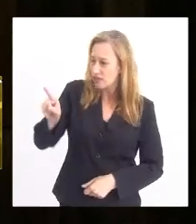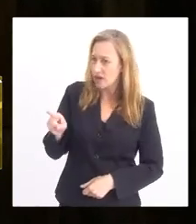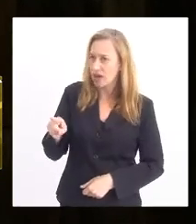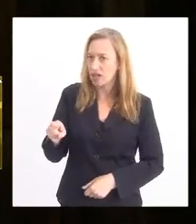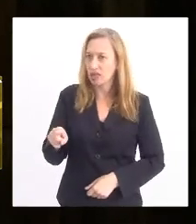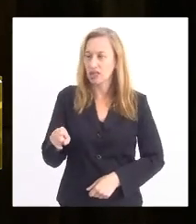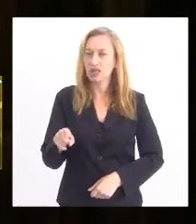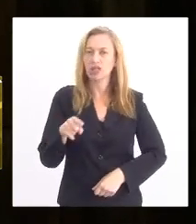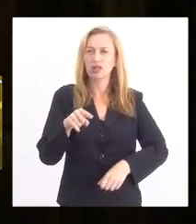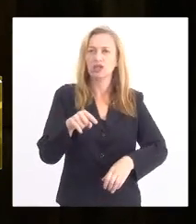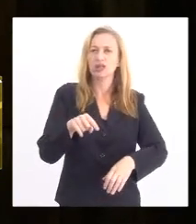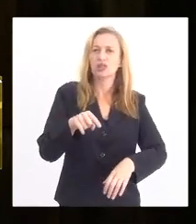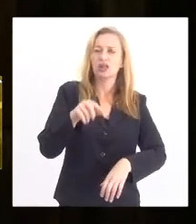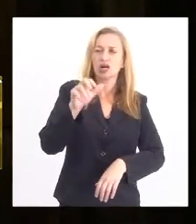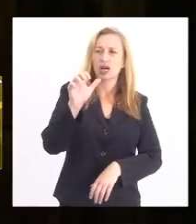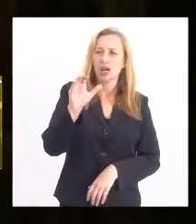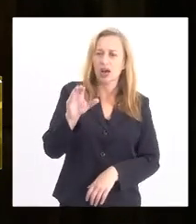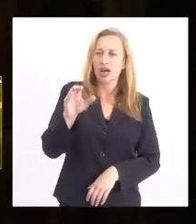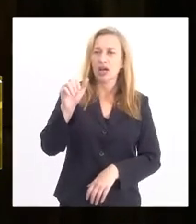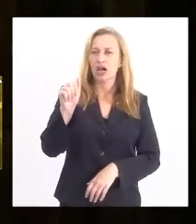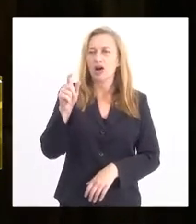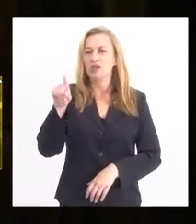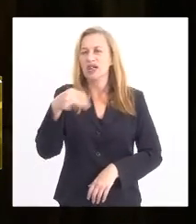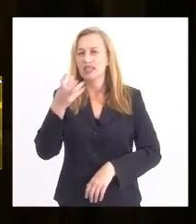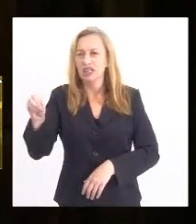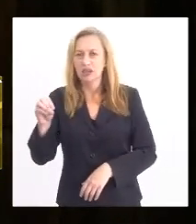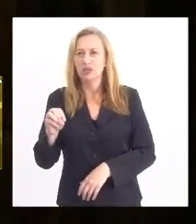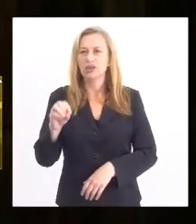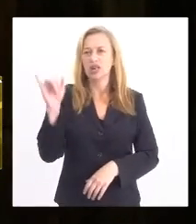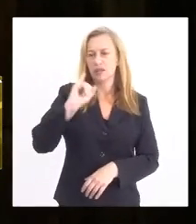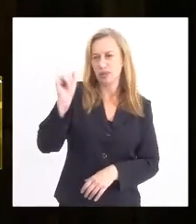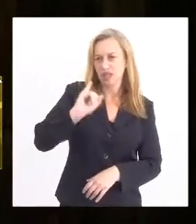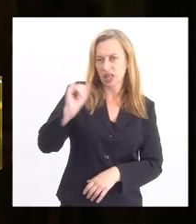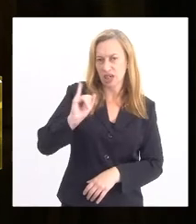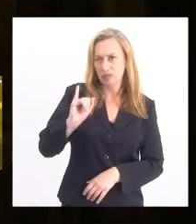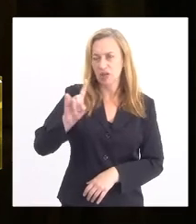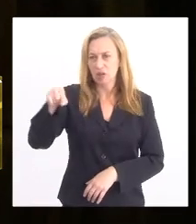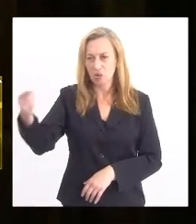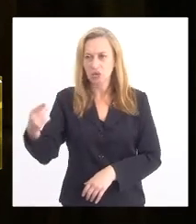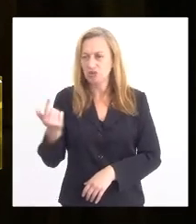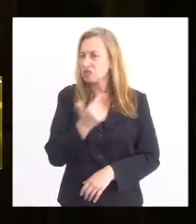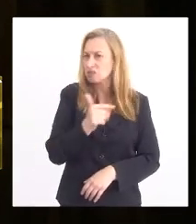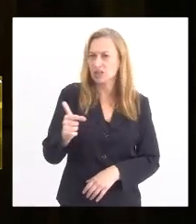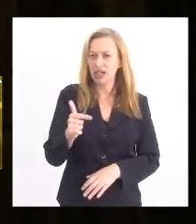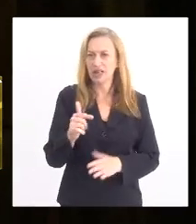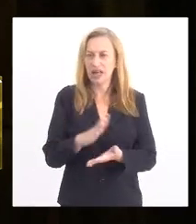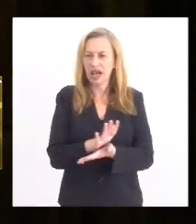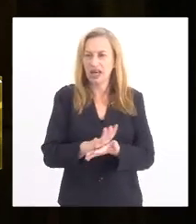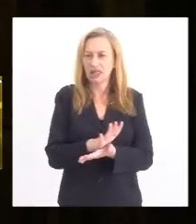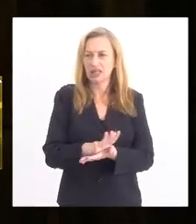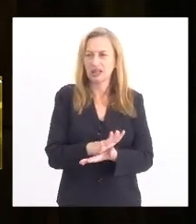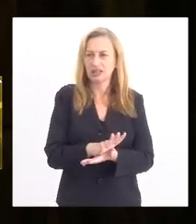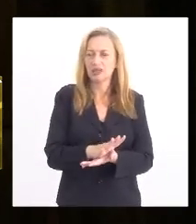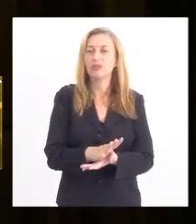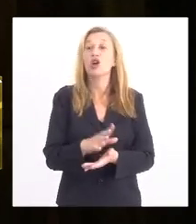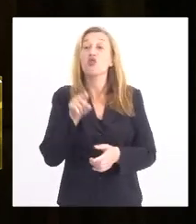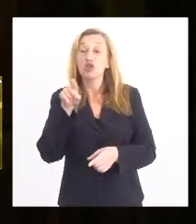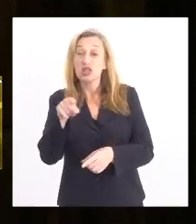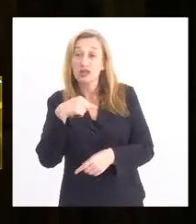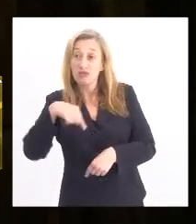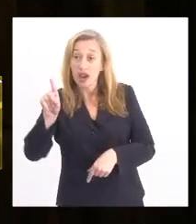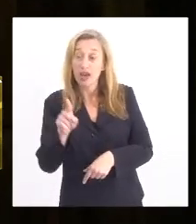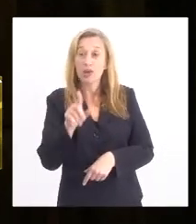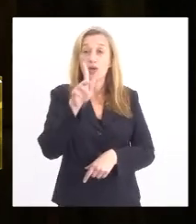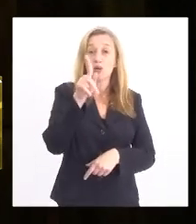aqui de Ipanema Copacabana você não tem problema com o turista muito pouco você vai Porto de Galinha em Bonito Mato